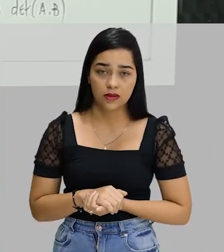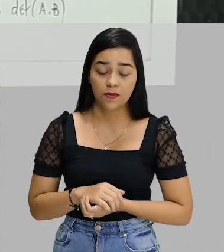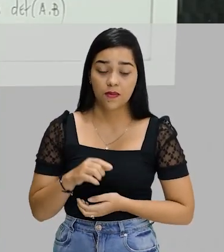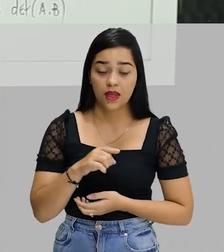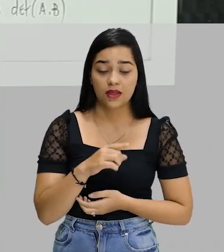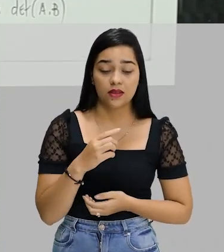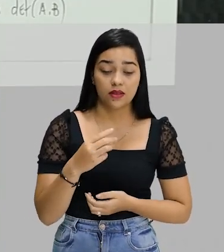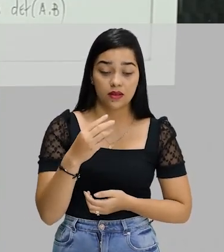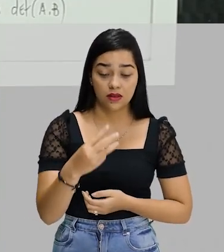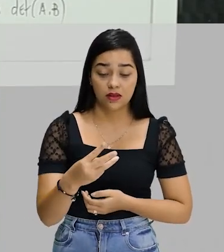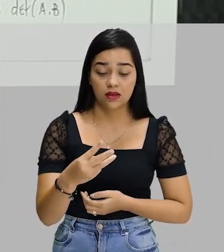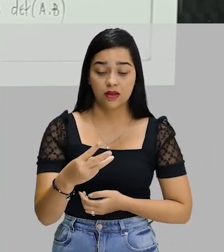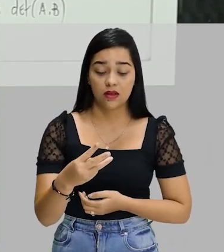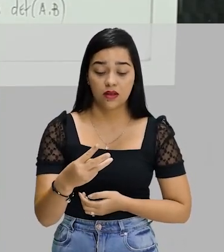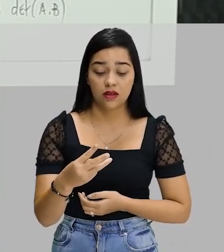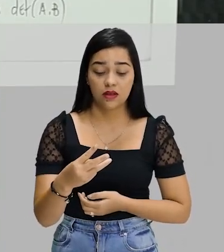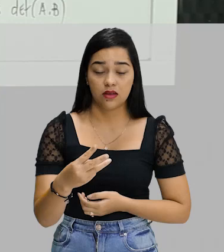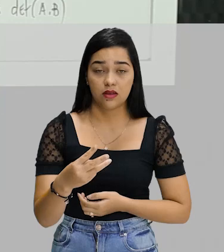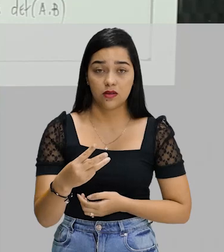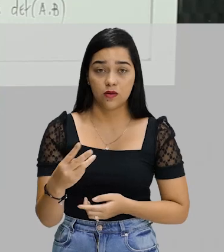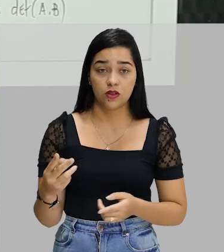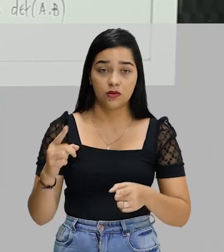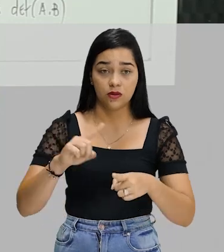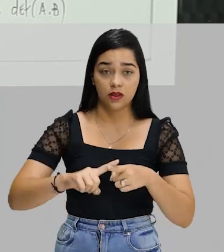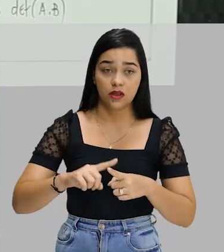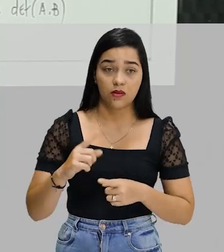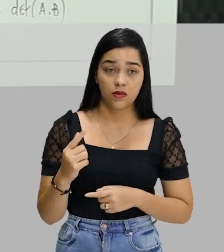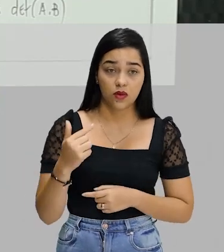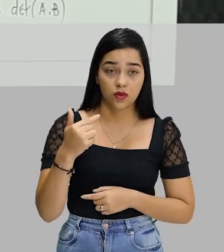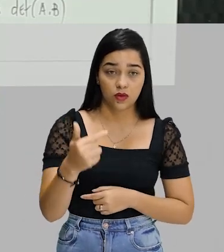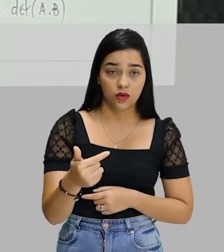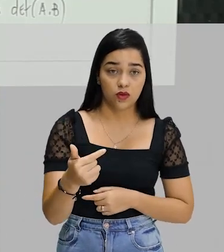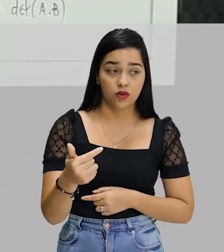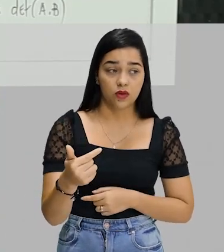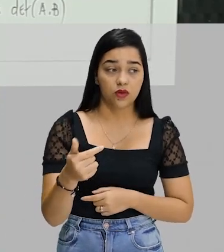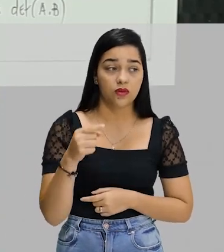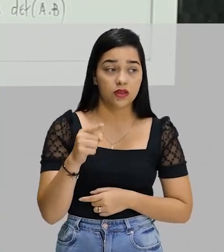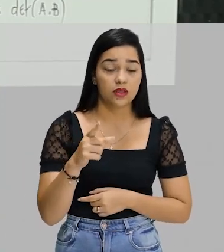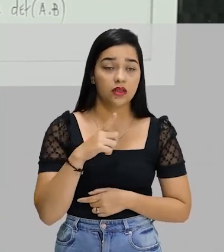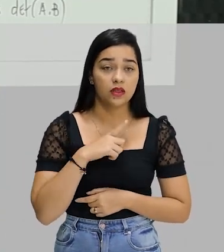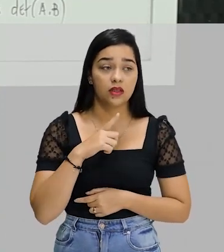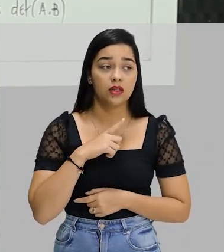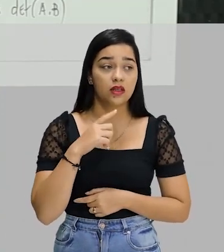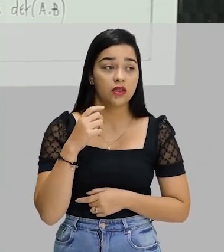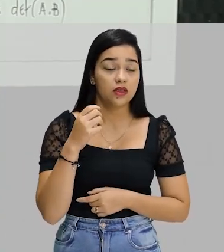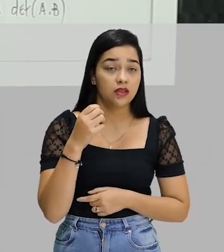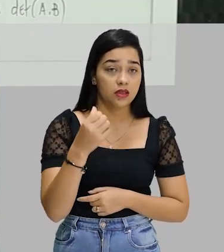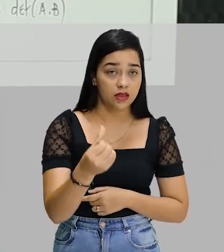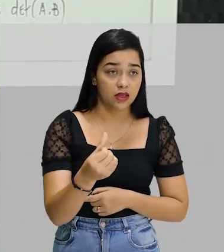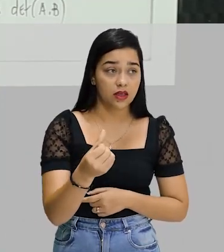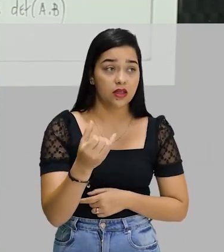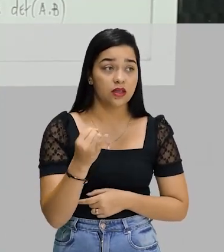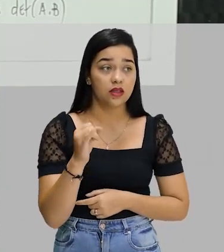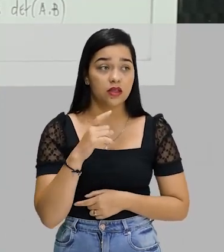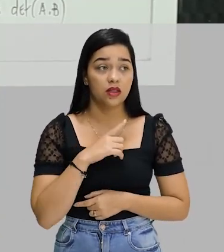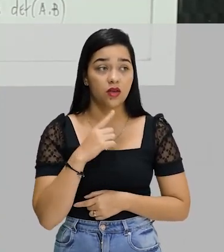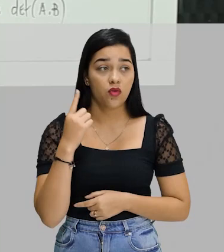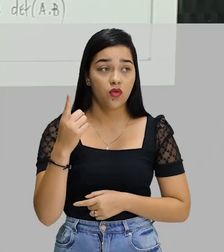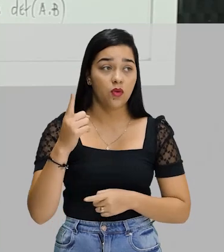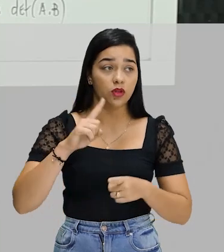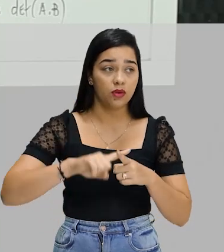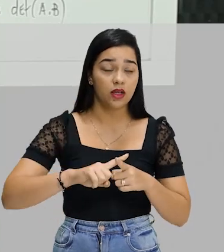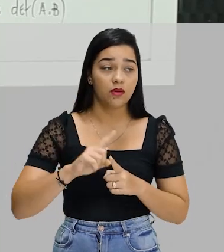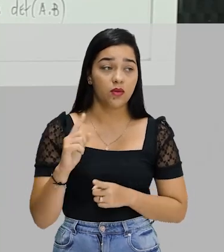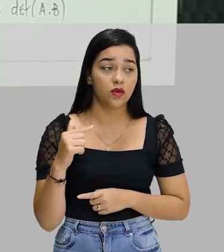Esse 3 aqui, ó, se eu multiplicar ele por 2, você tem 6. Se eu tenho que pegar esse 1 aqui e multiplicar